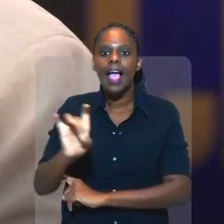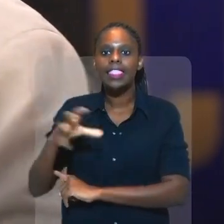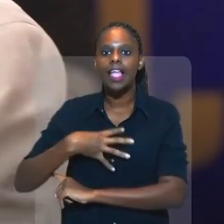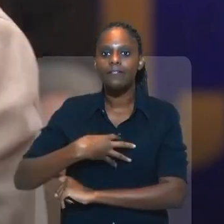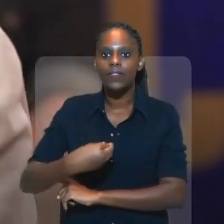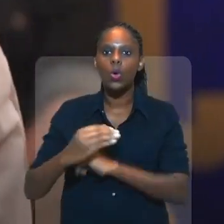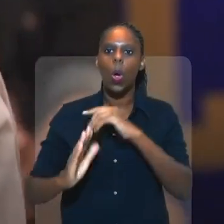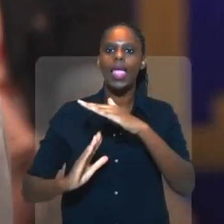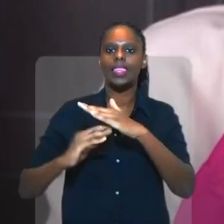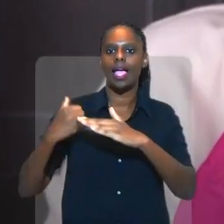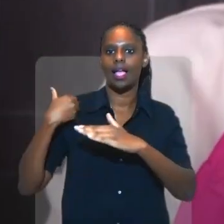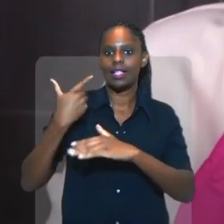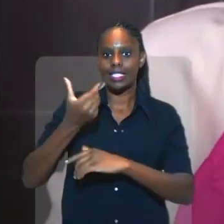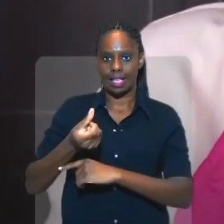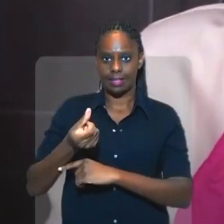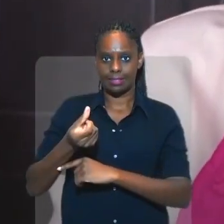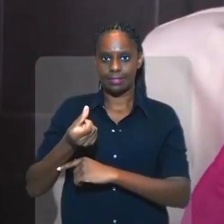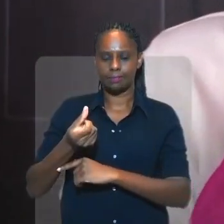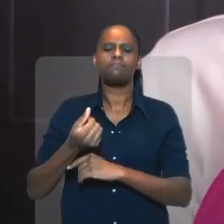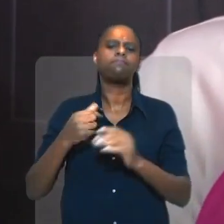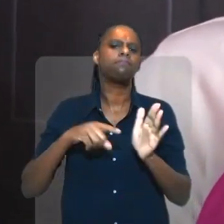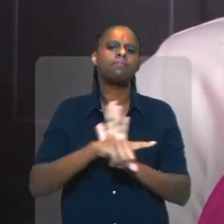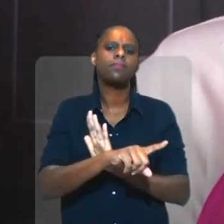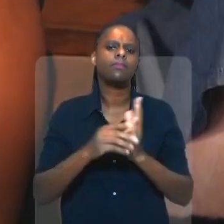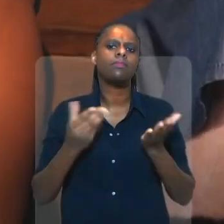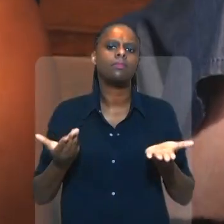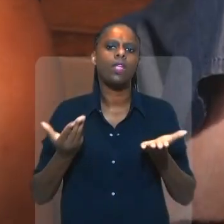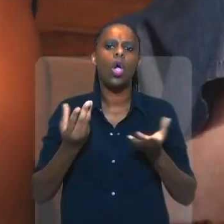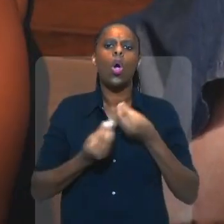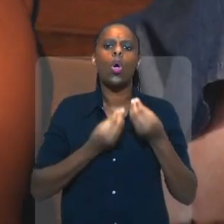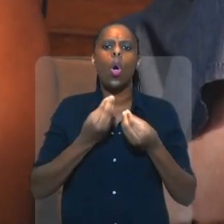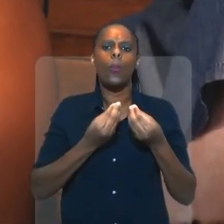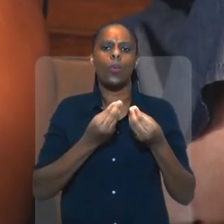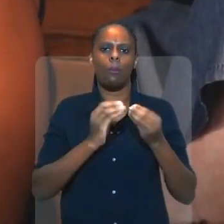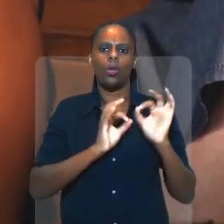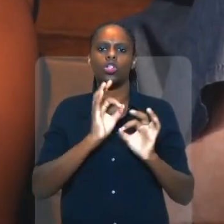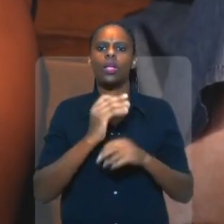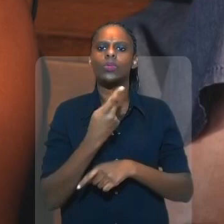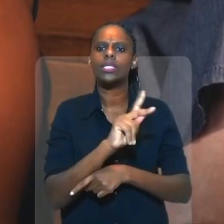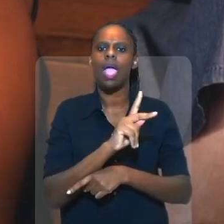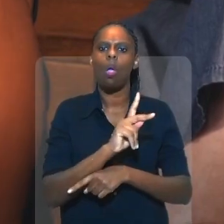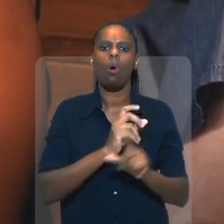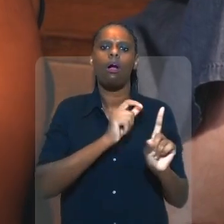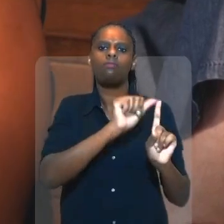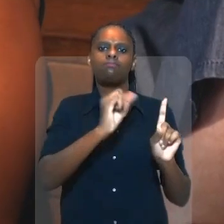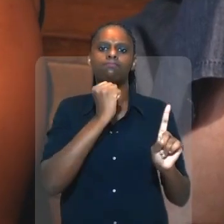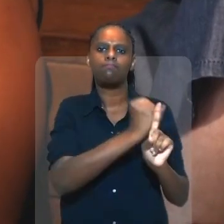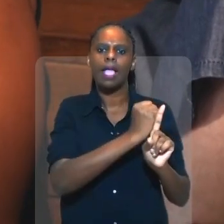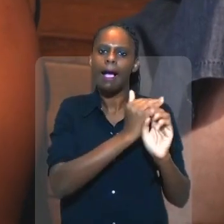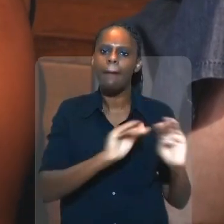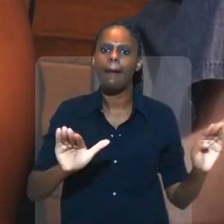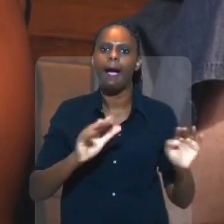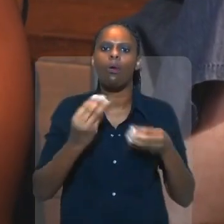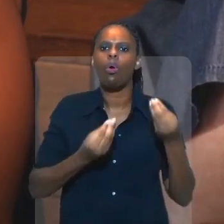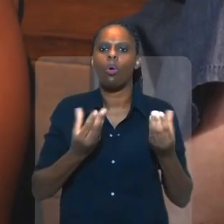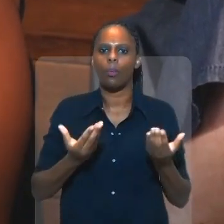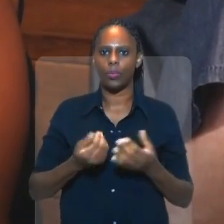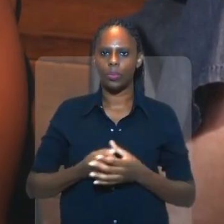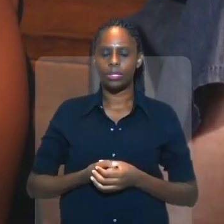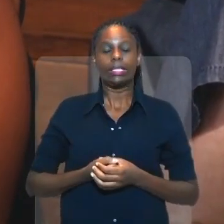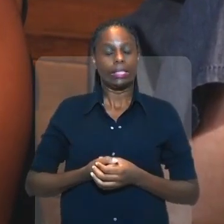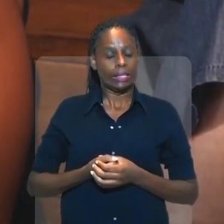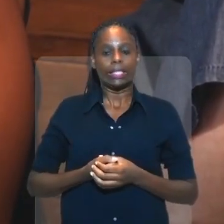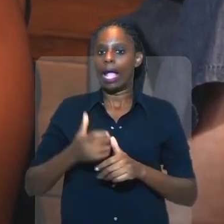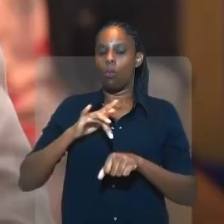por cada filho até fez a novidade eu queria saber como seu plano como que a gente vai acabar que esse feminicídio